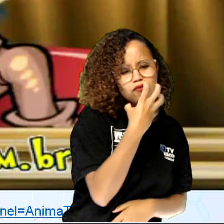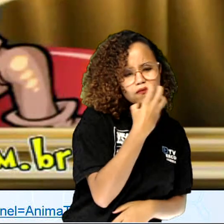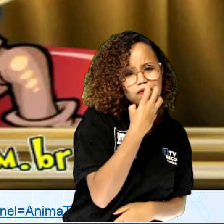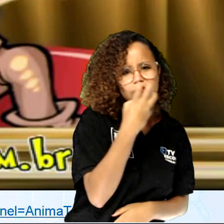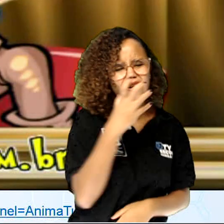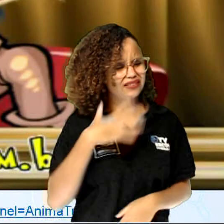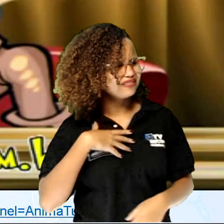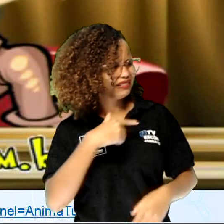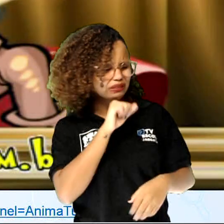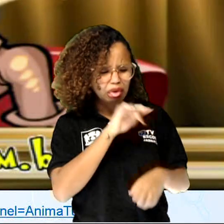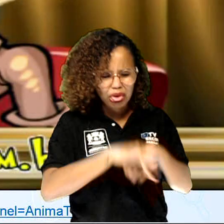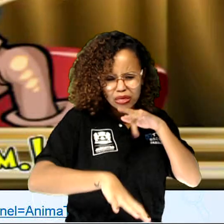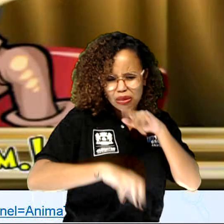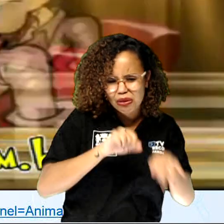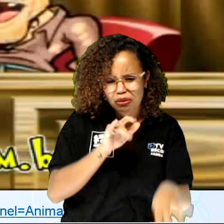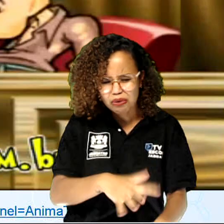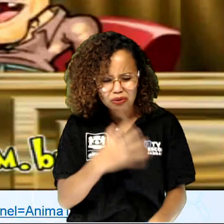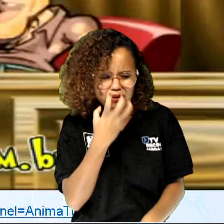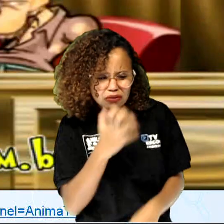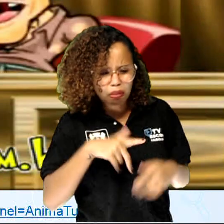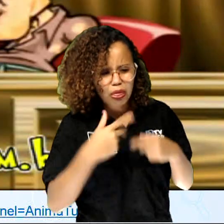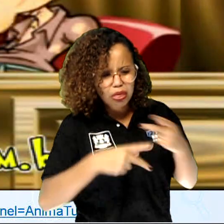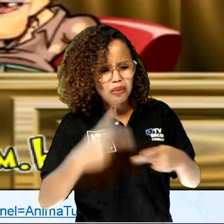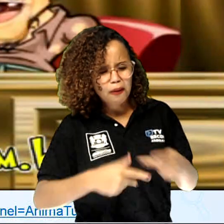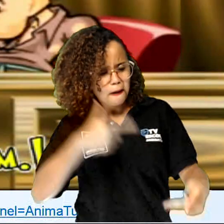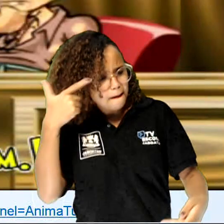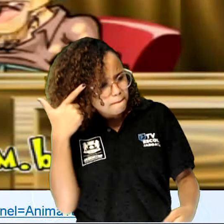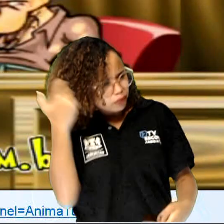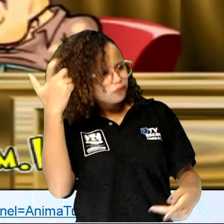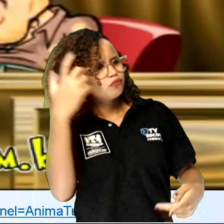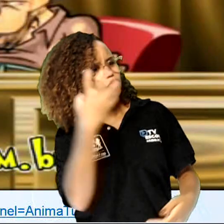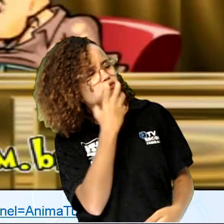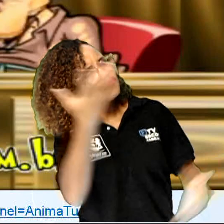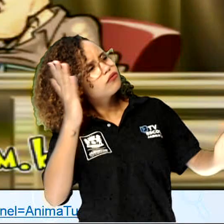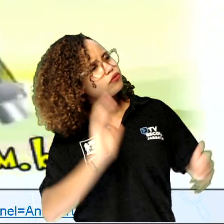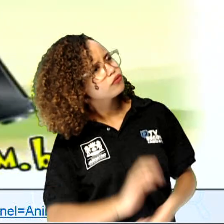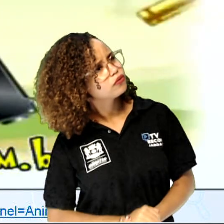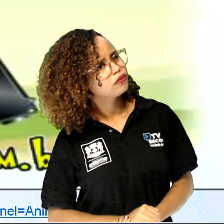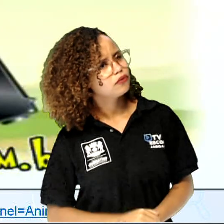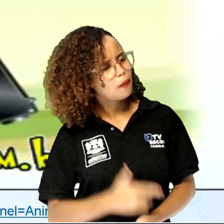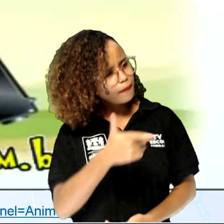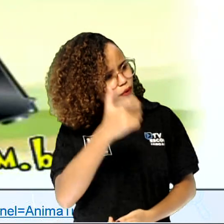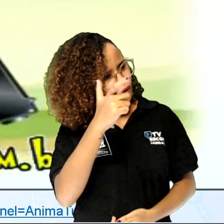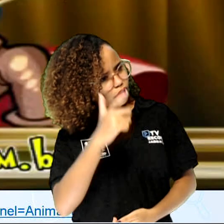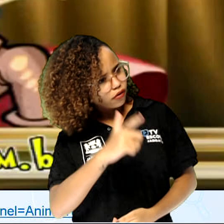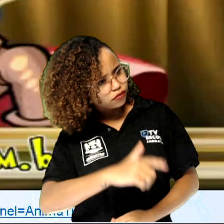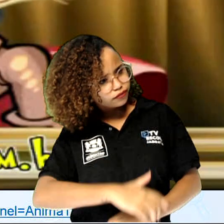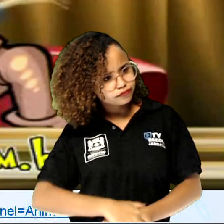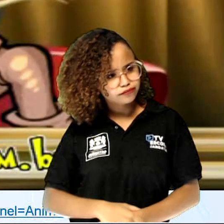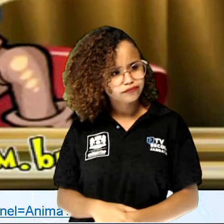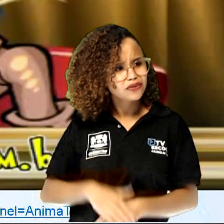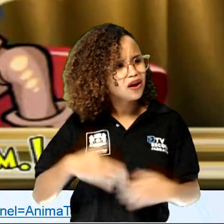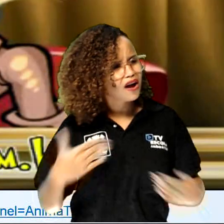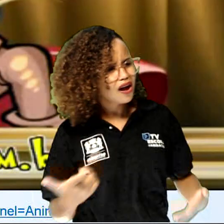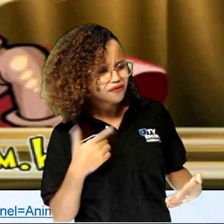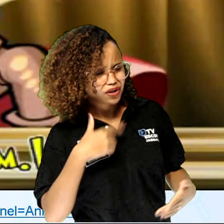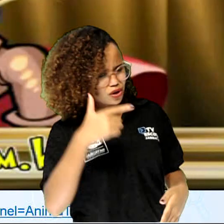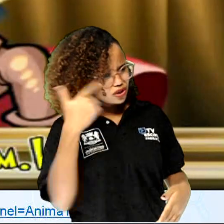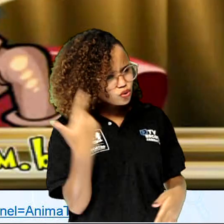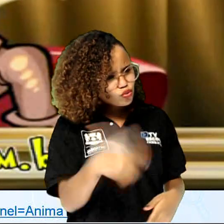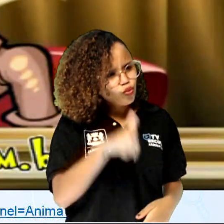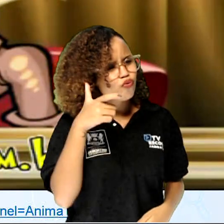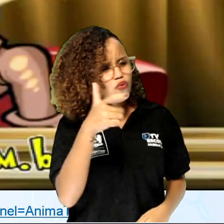sangueira danada, o cachorro se estribuchando. Ele acertou na cabeça do meu cachorro outro tiro. Aí ele veio com aquele